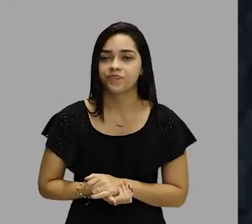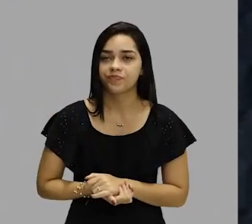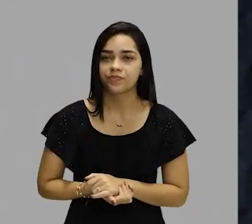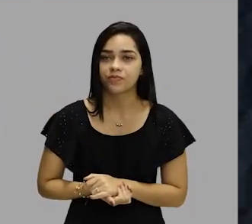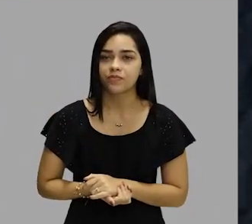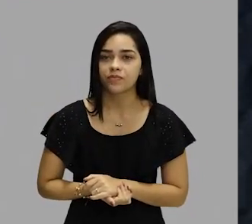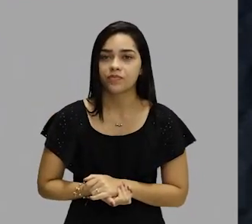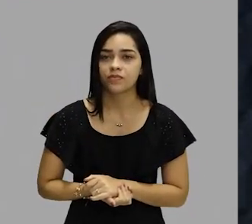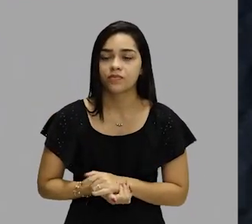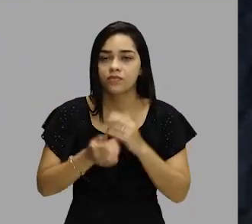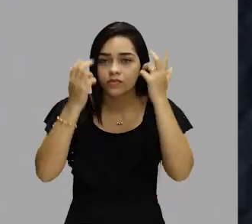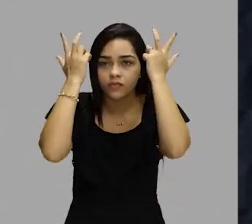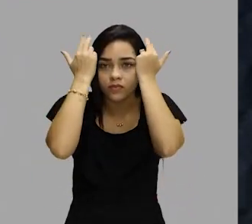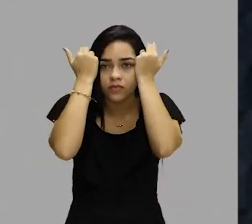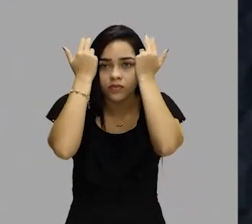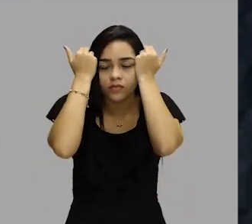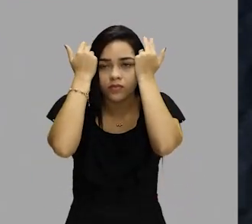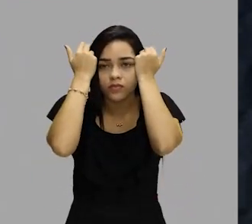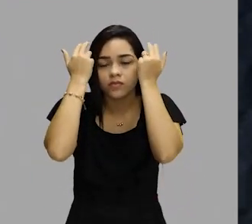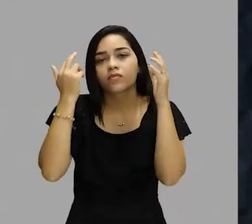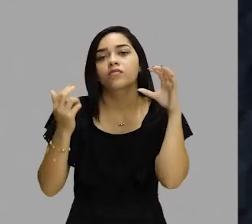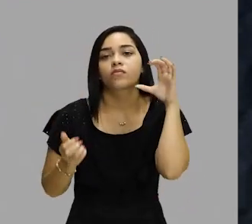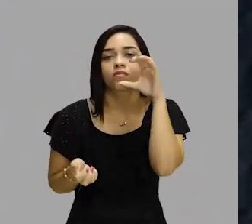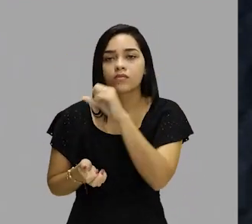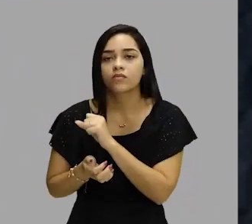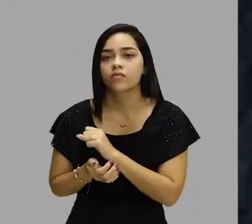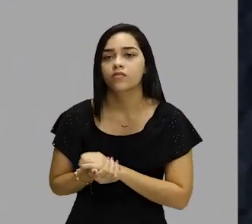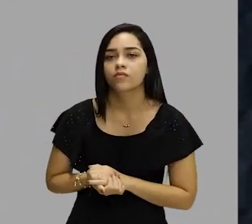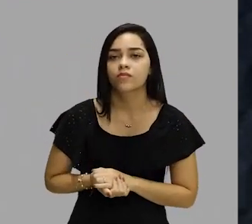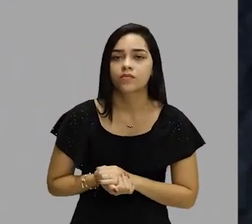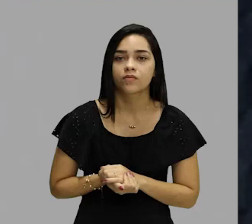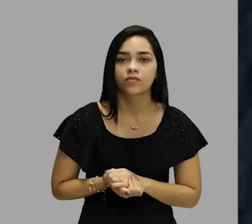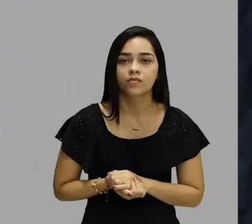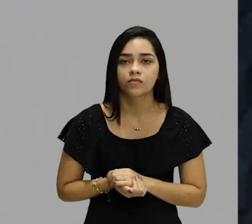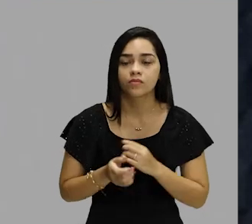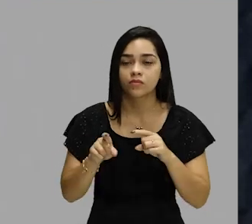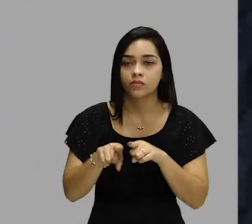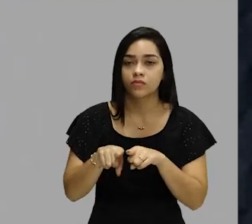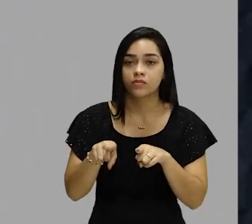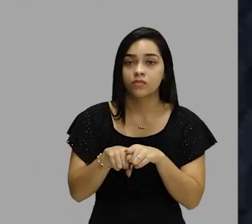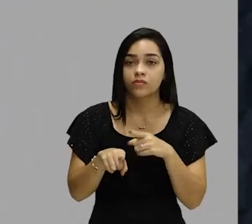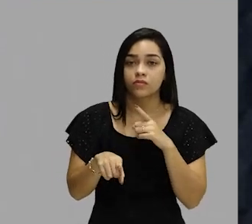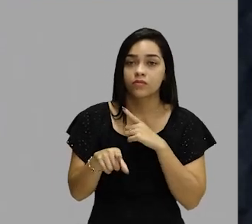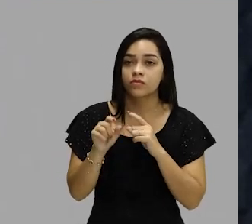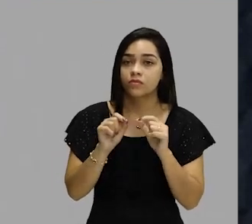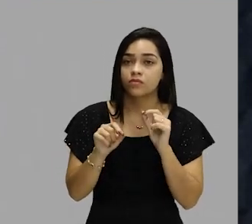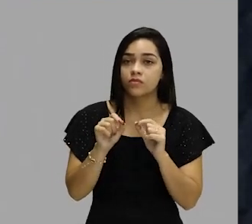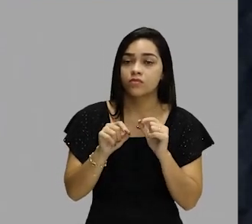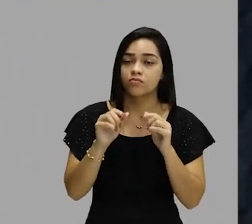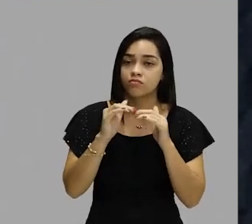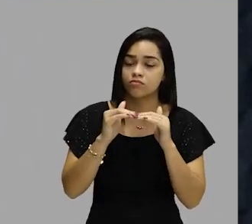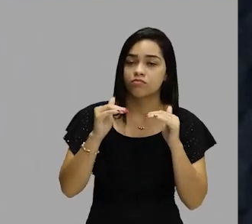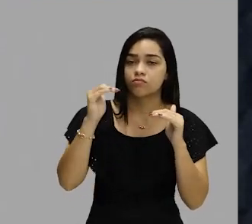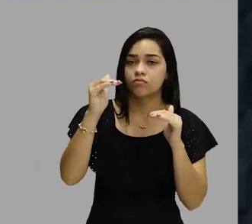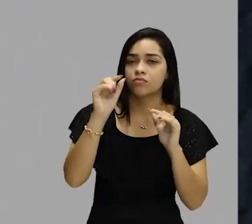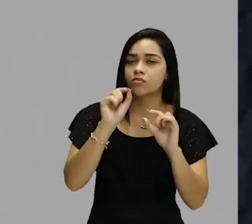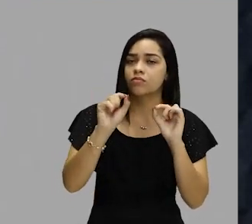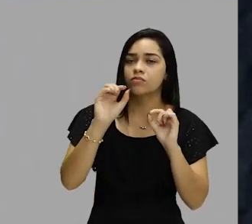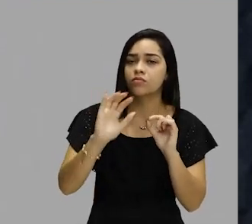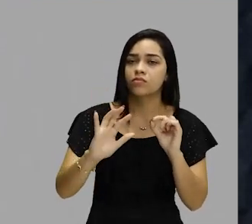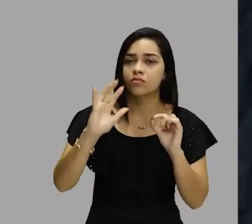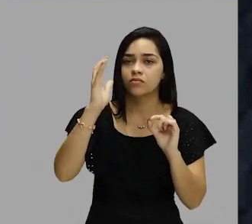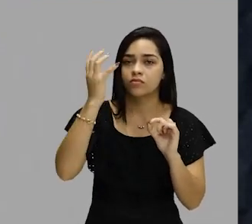reproduz muito rápido, não é isso? Então, olha só, a população de presas chegou a um determinado patamar. Aí o que foi que